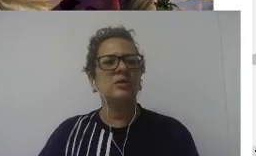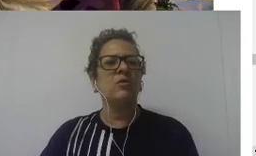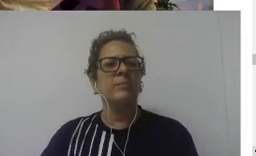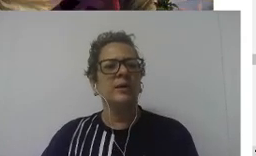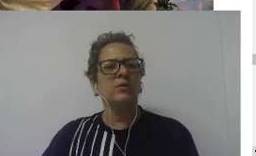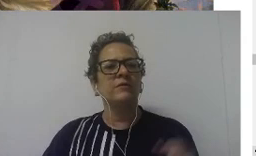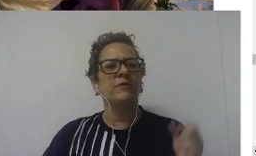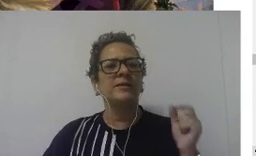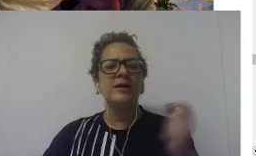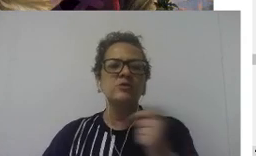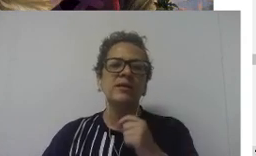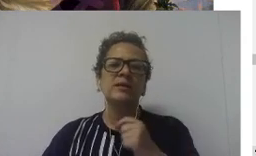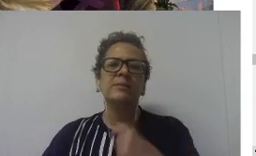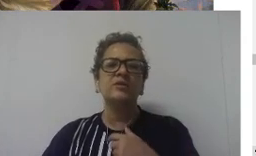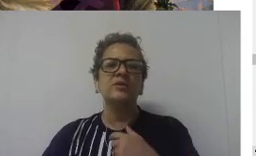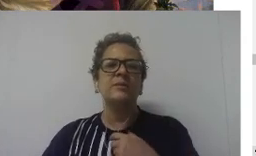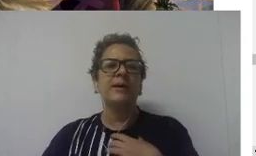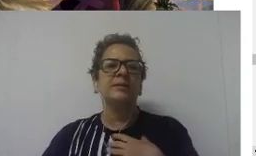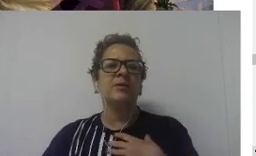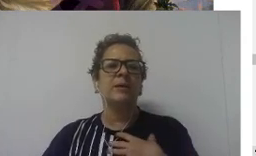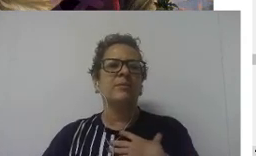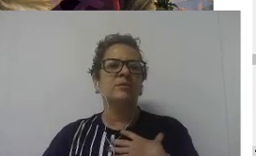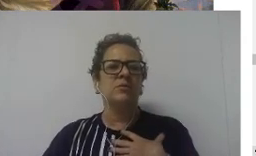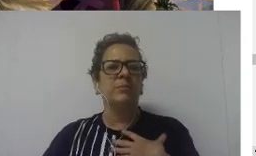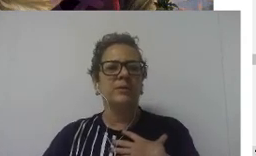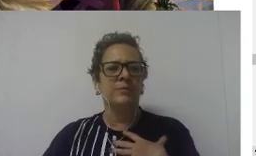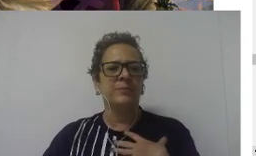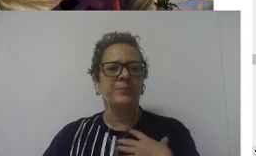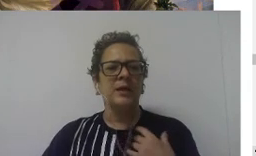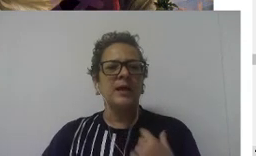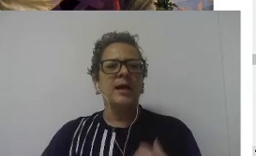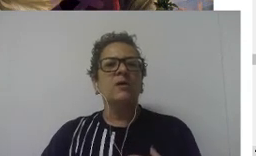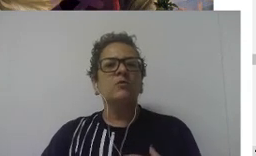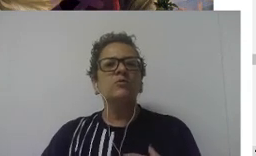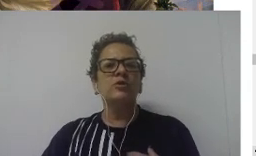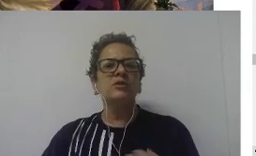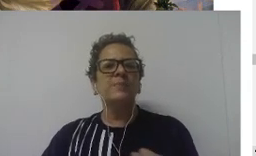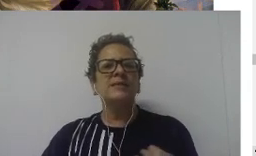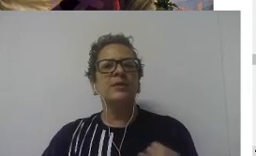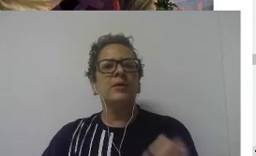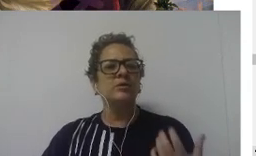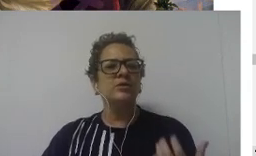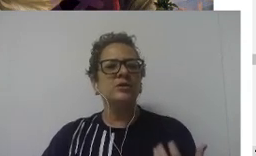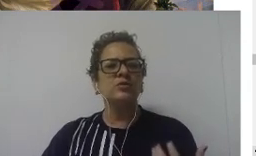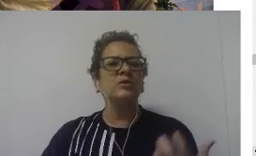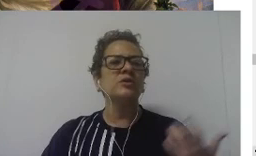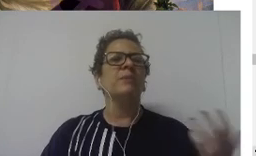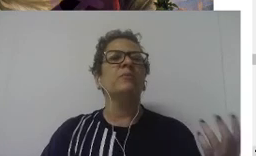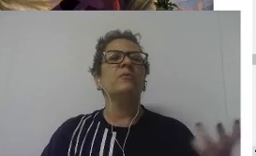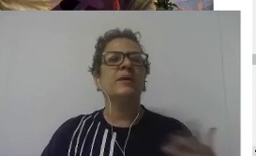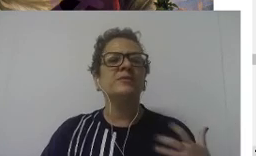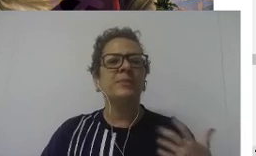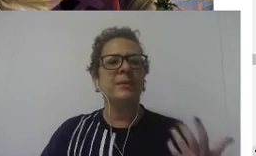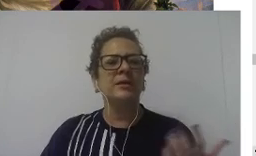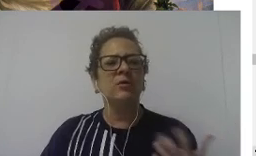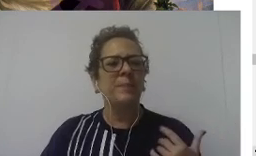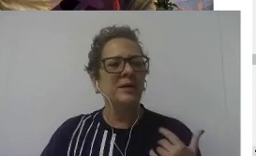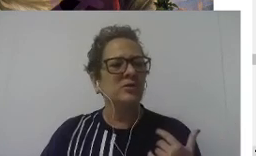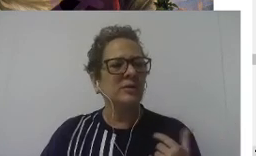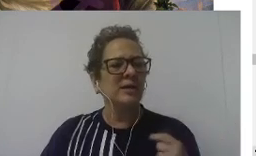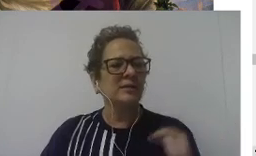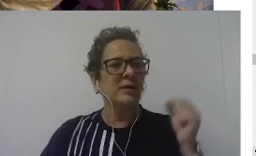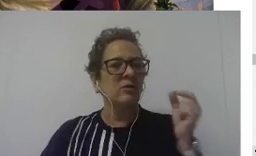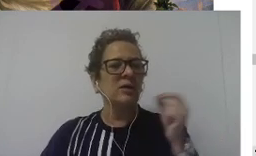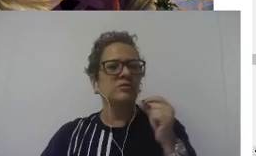e baniu Romeu, que foi até Julieta pedir-lhe perdão pela morte de seu primo. Os dois passaram a noite em juras de amor, mas pela manhã o